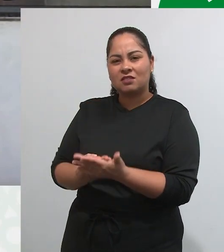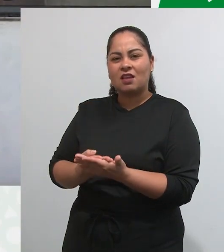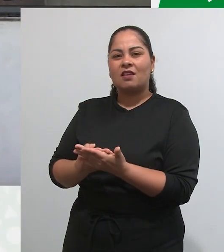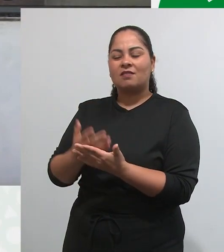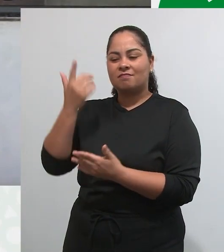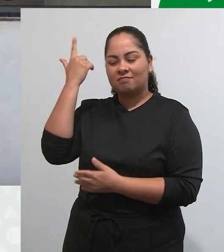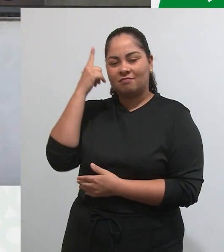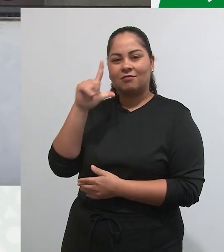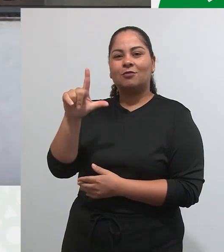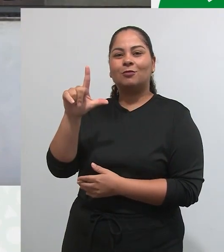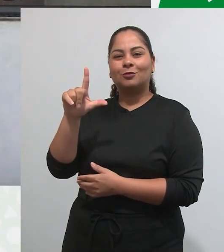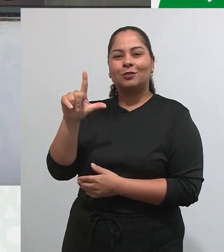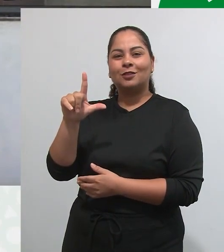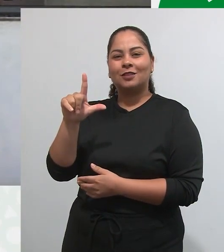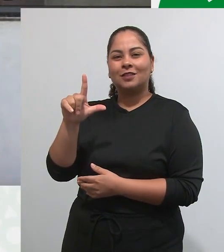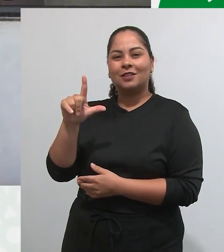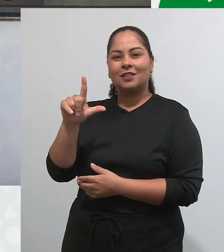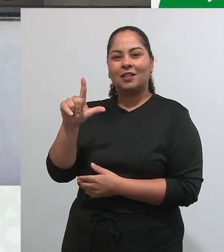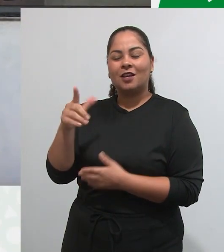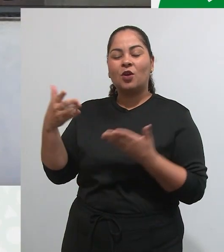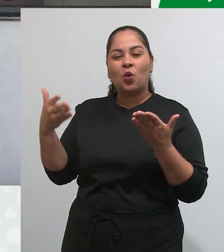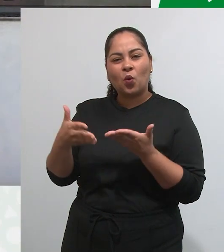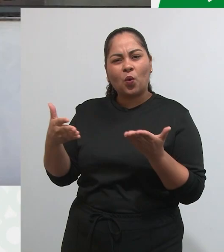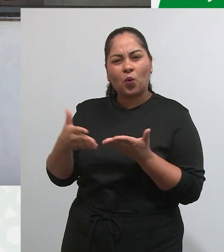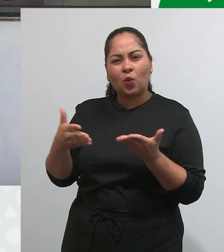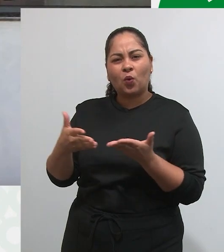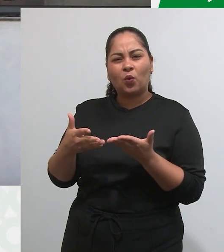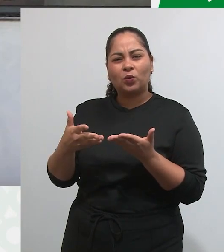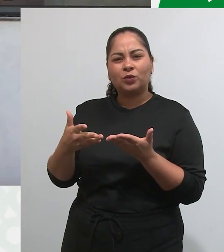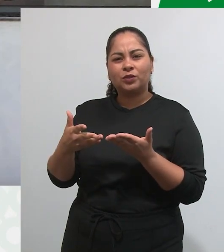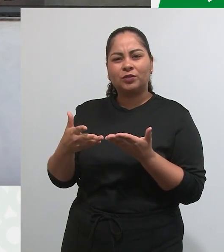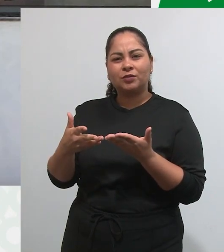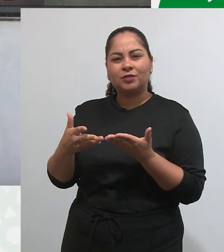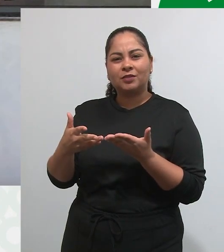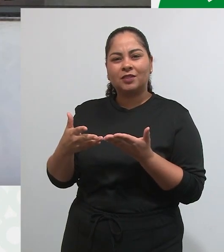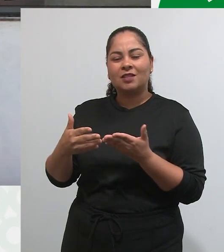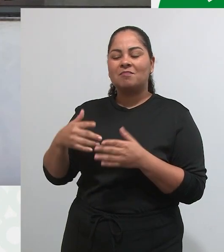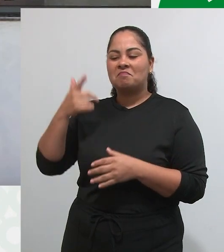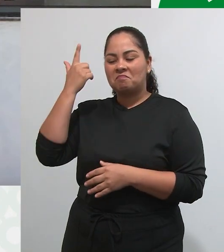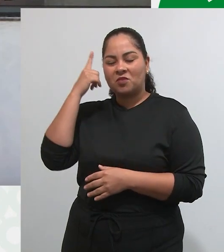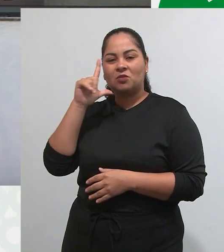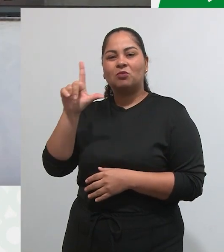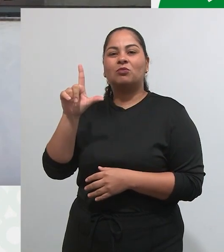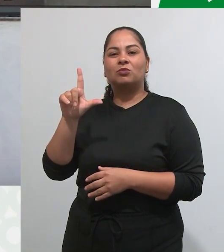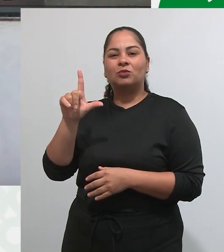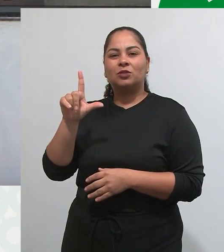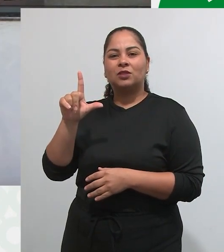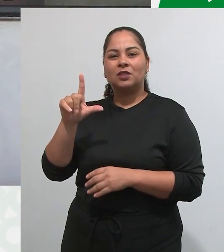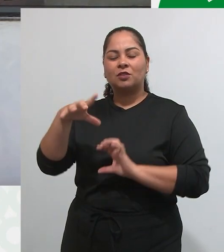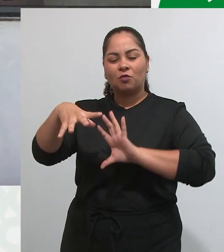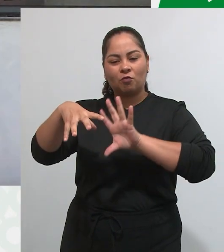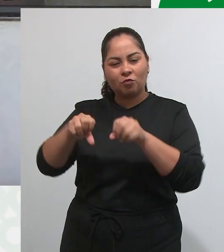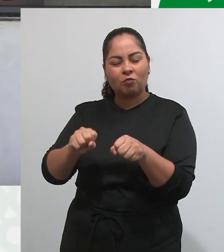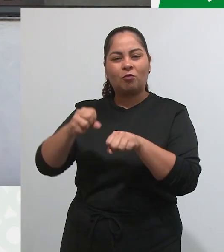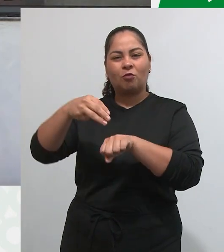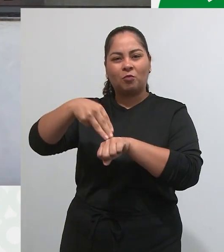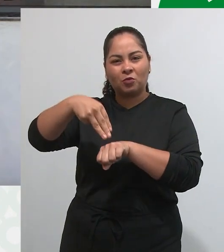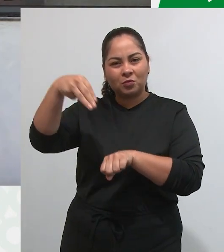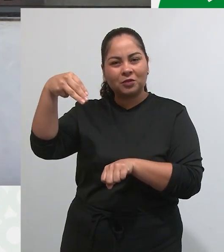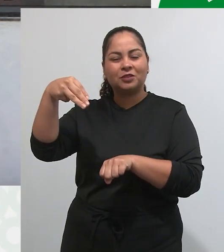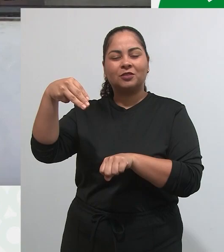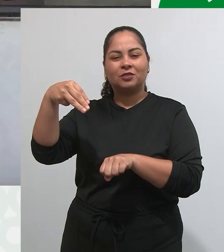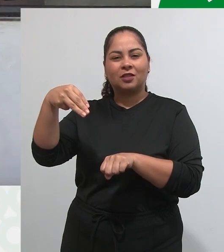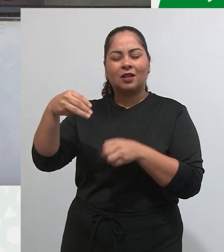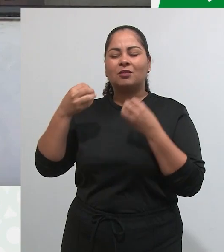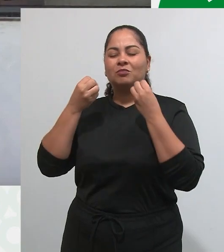eu abracei ele, acreditei e falei que ele era capaz, que ele conseguia. E vendo ele sendo um grande educador